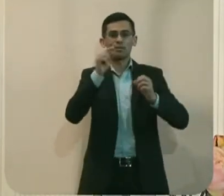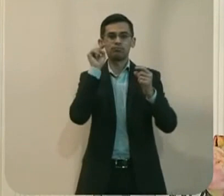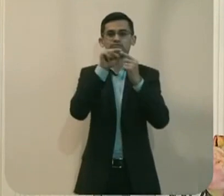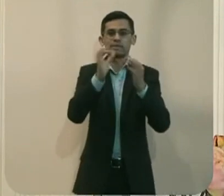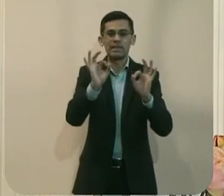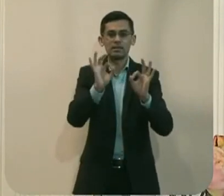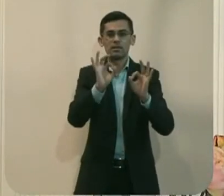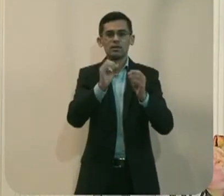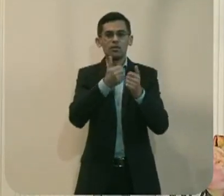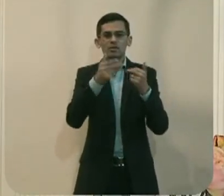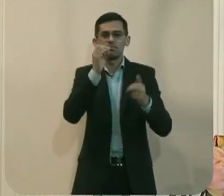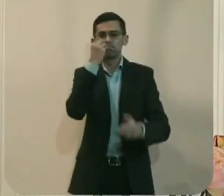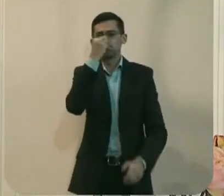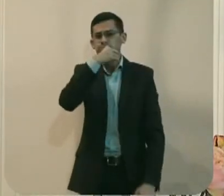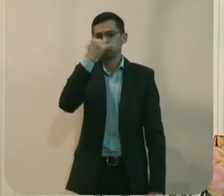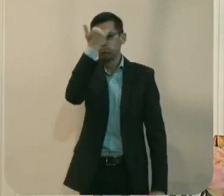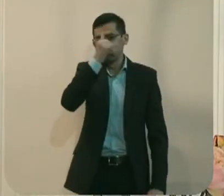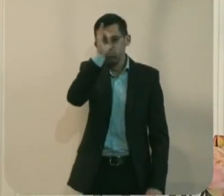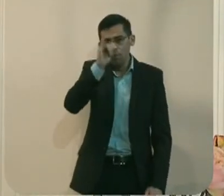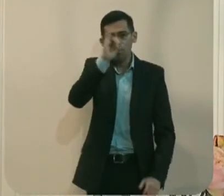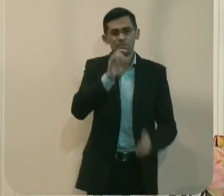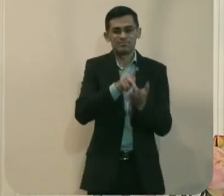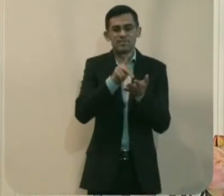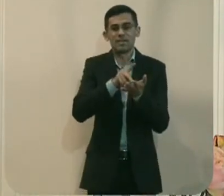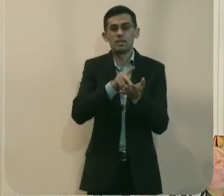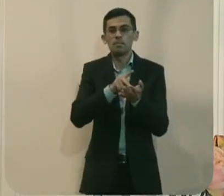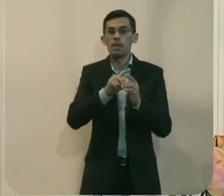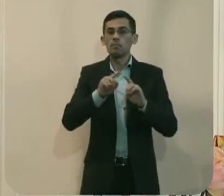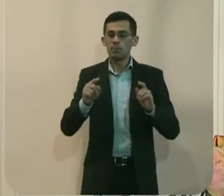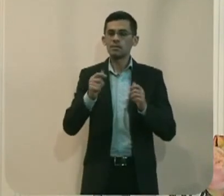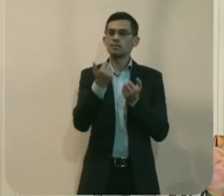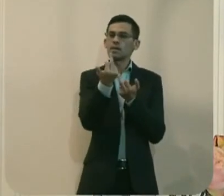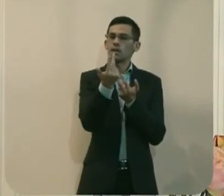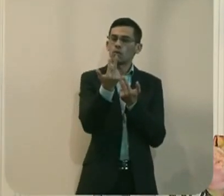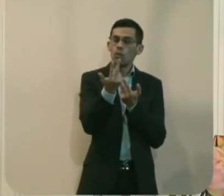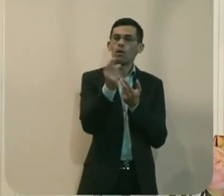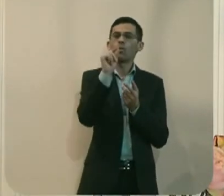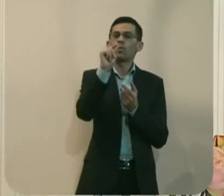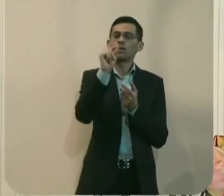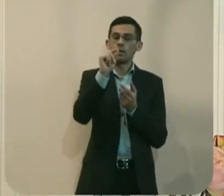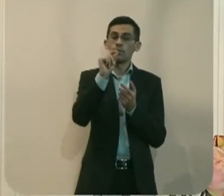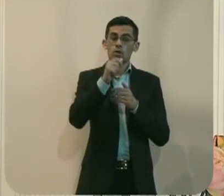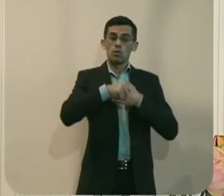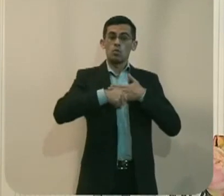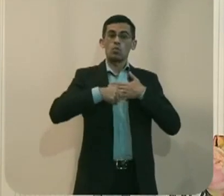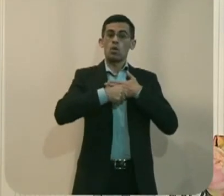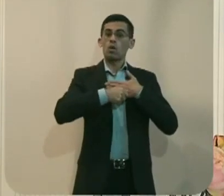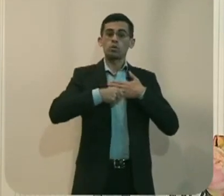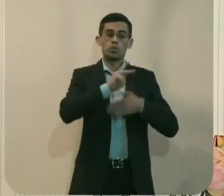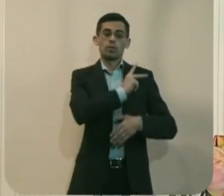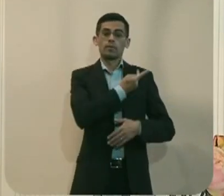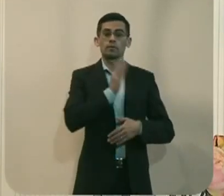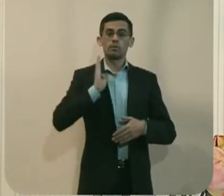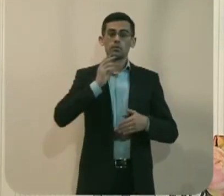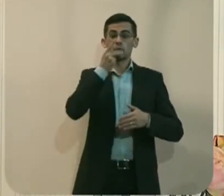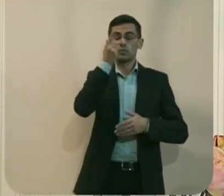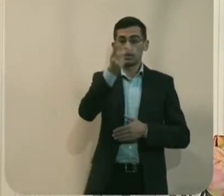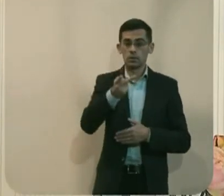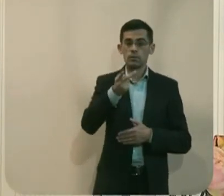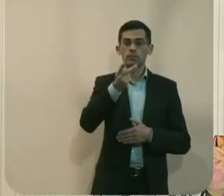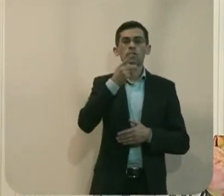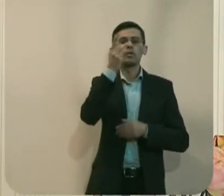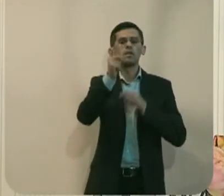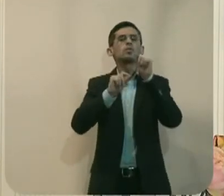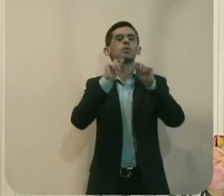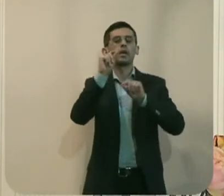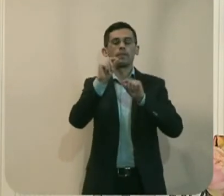sentido, discutir sem necessidade. E é mais ou menos disso que o autor de Hebreus está falando. Ele está